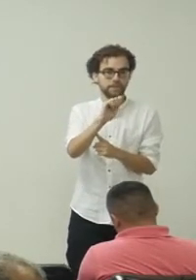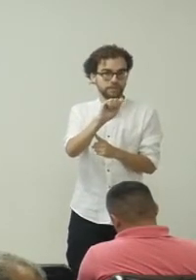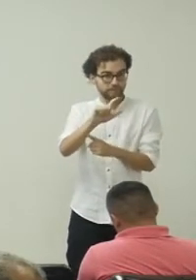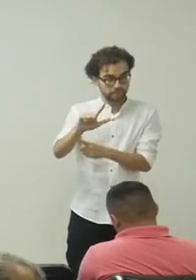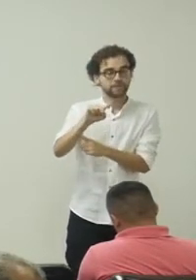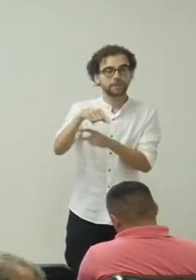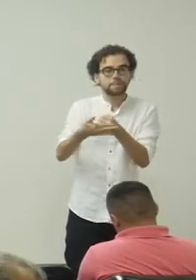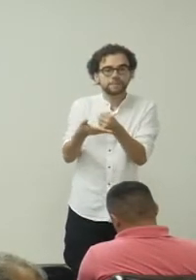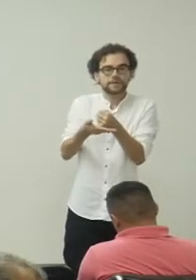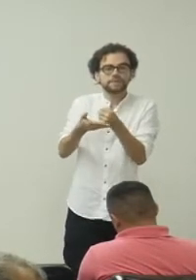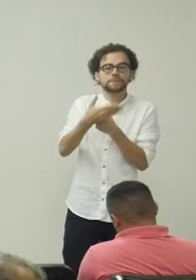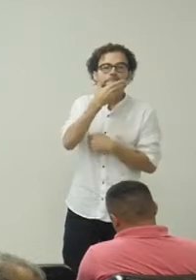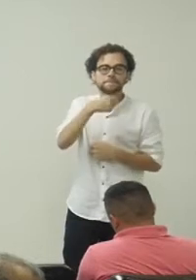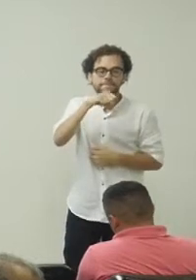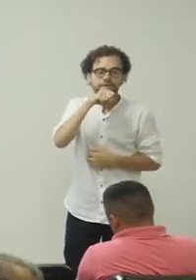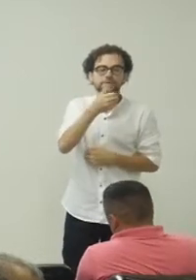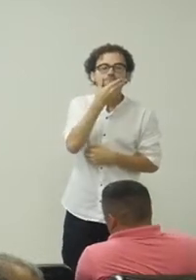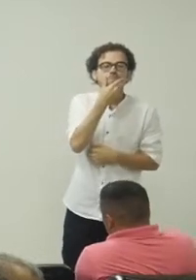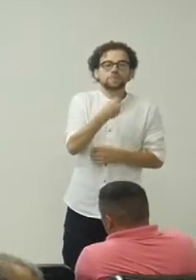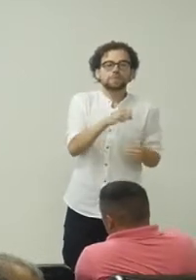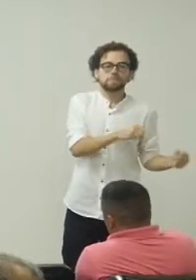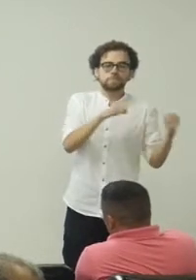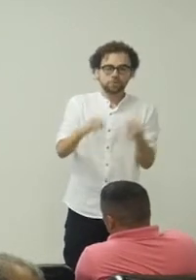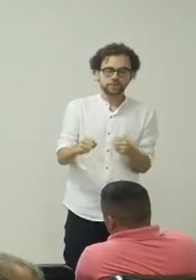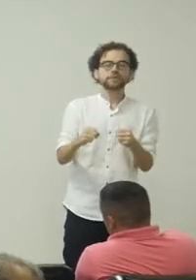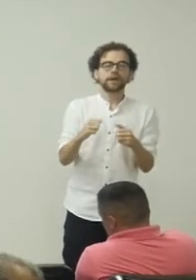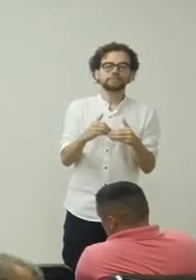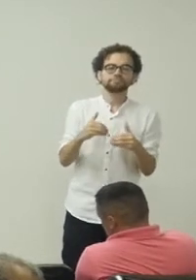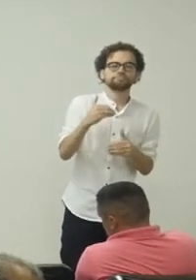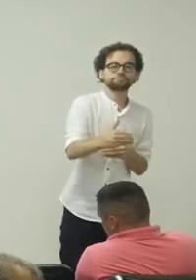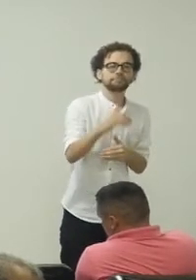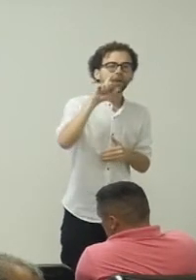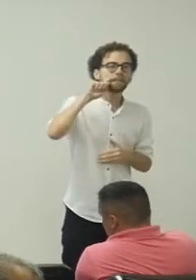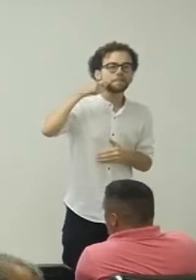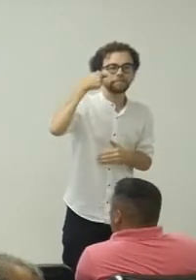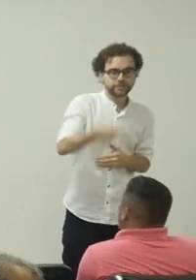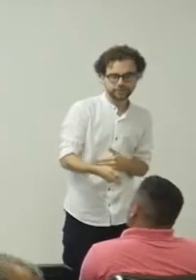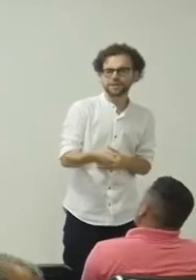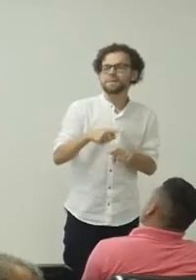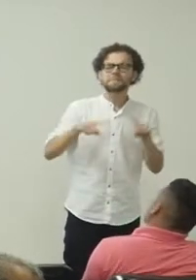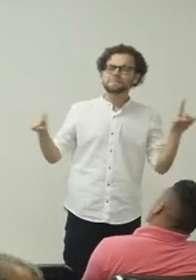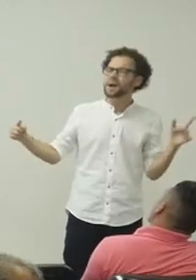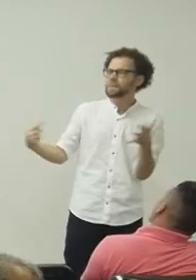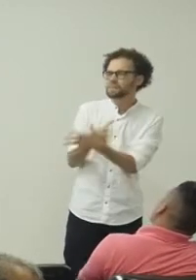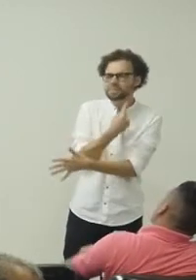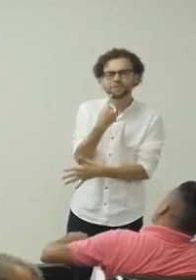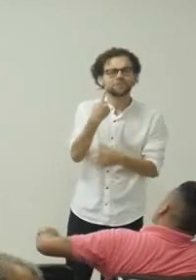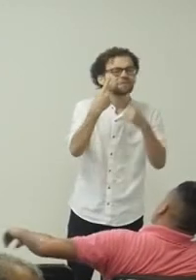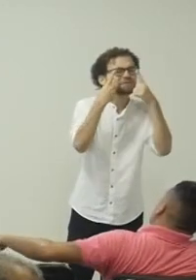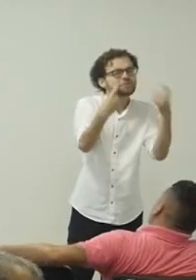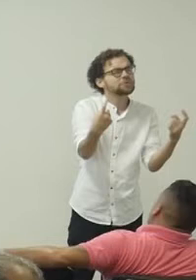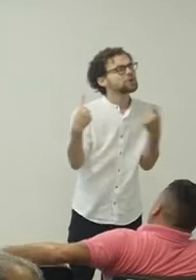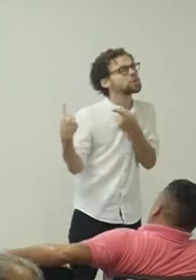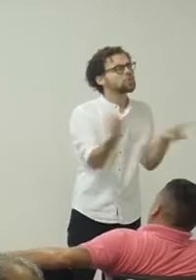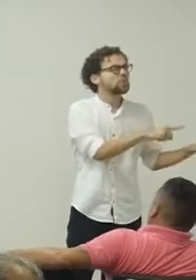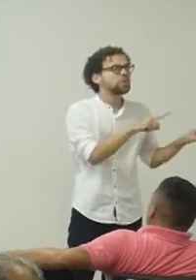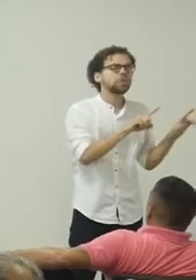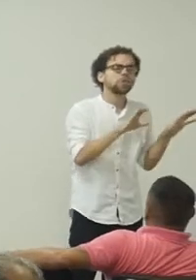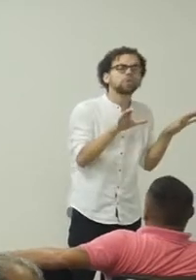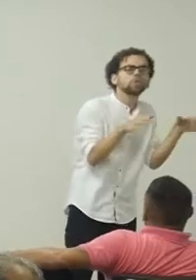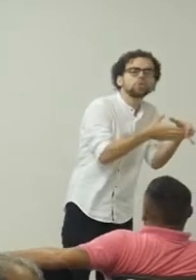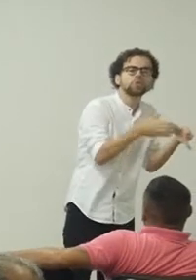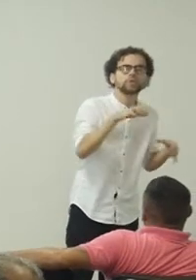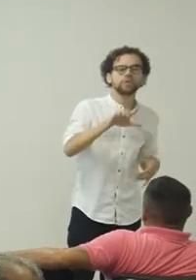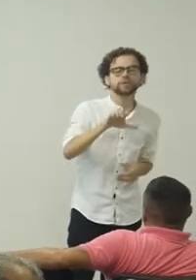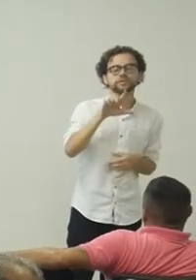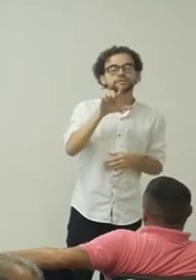do homem, e, consequentemente, ela se torna machista. E a gente fala, ah, mas e a violência contra a população LGBT? Né? Que também é